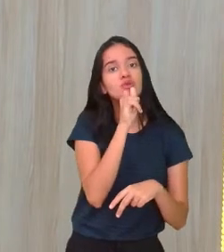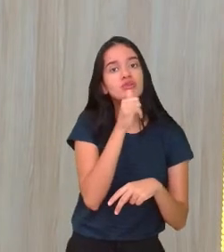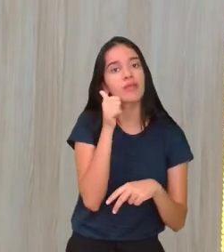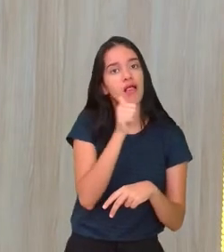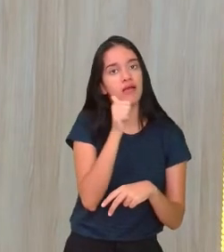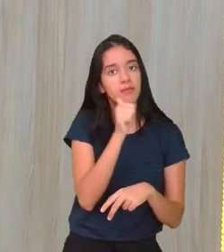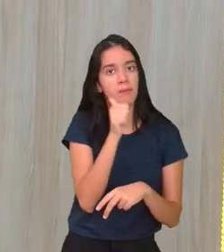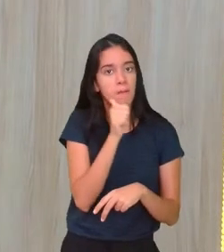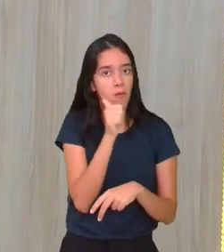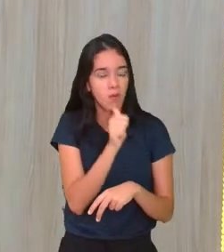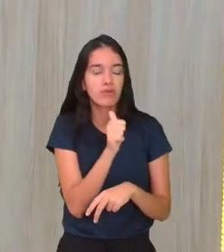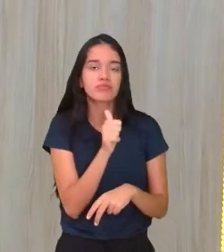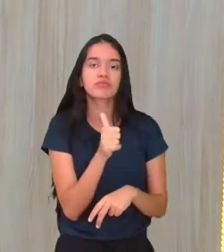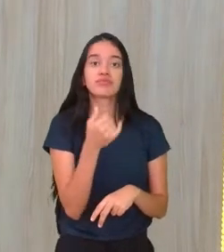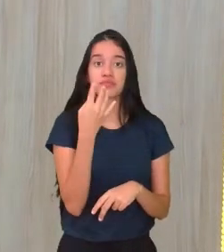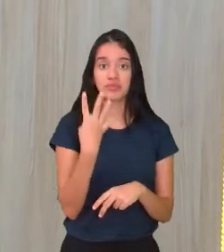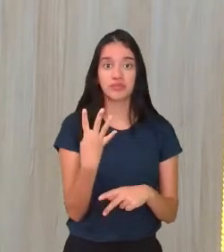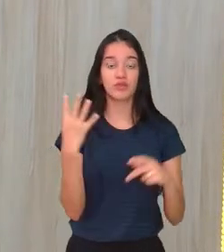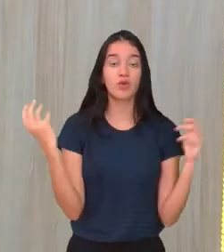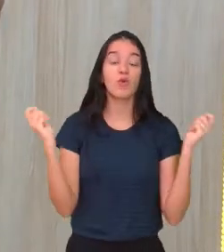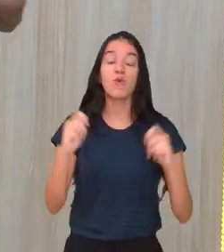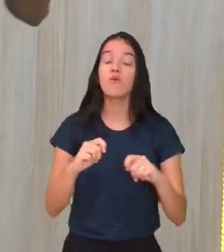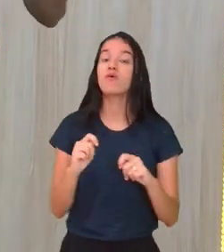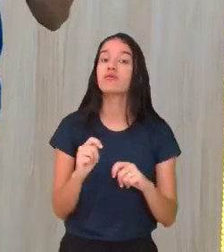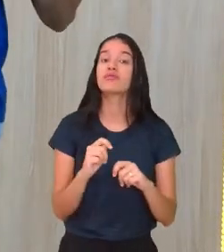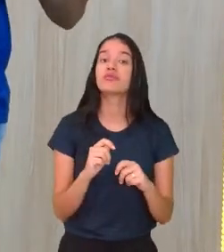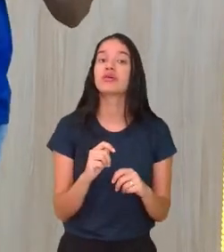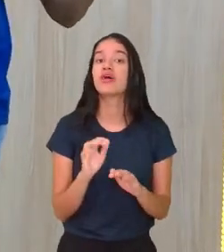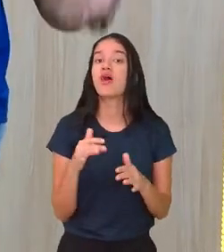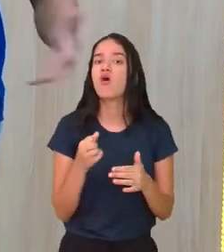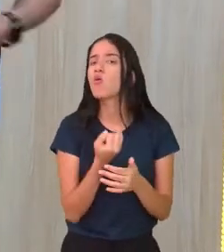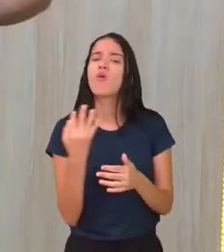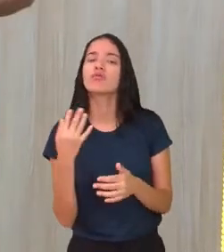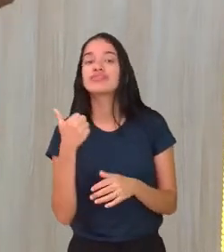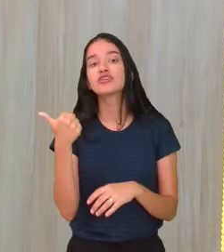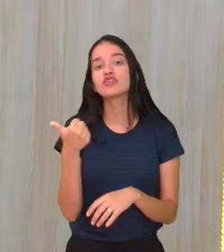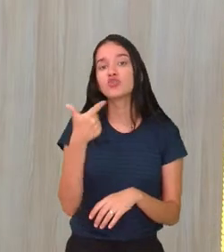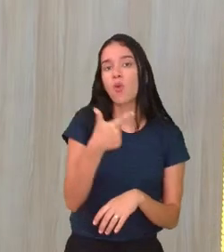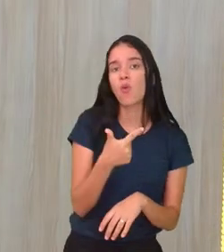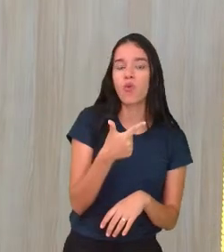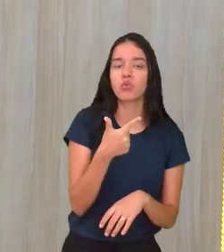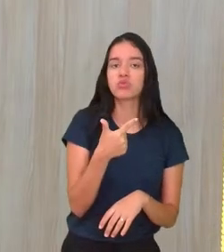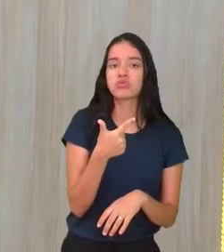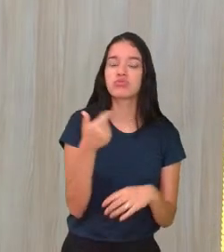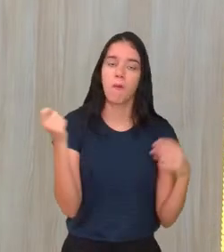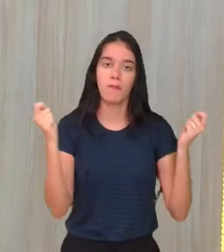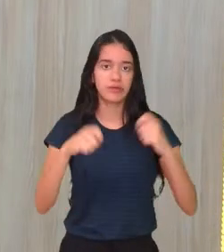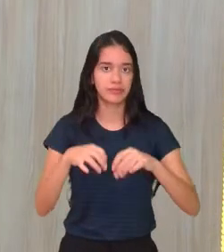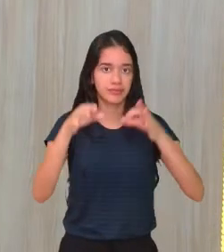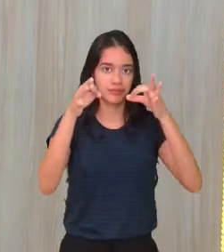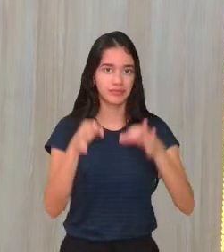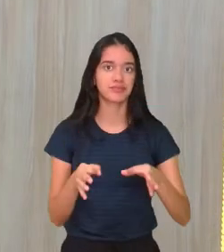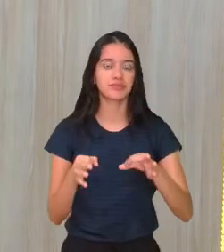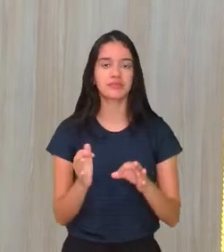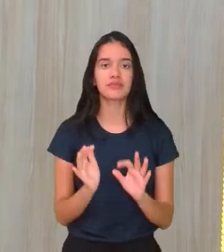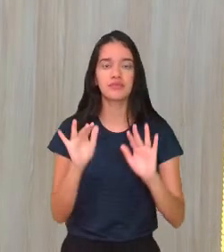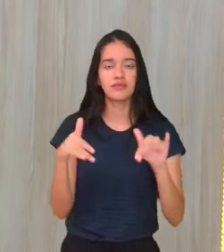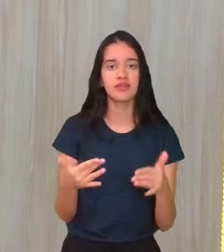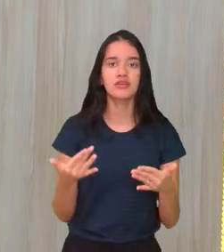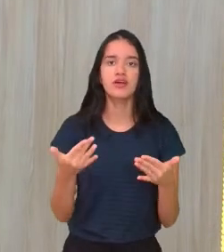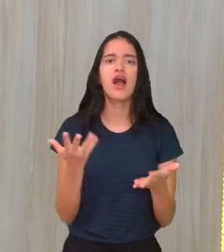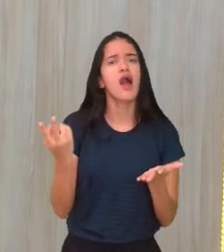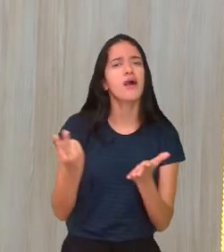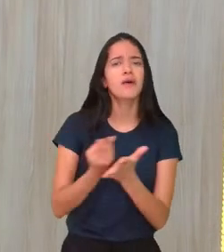viu que de 4 possibilidades foi para quanto? Foi para 12 possibilidades, certo? Então,